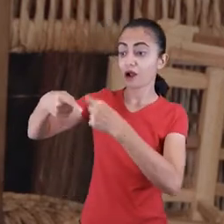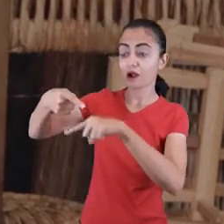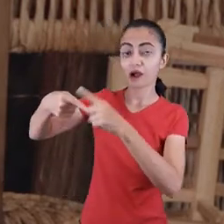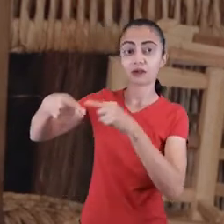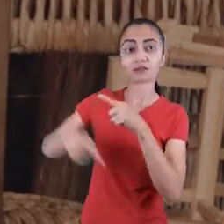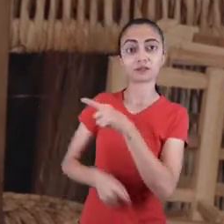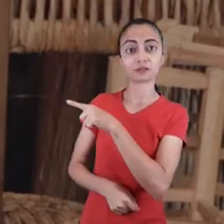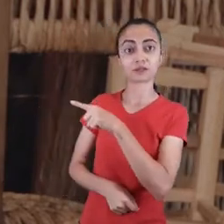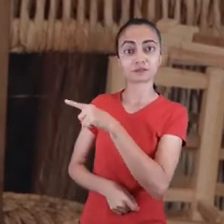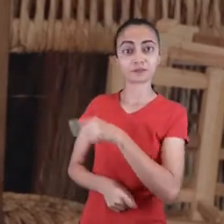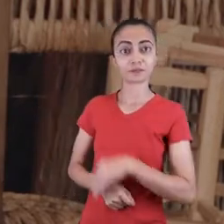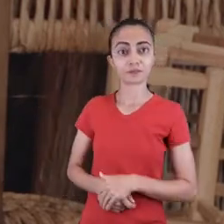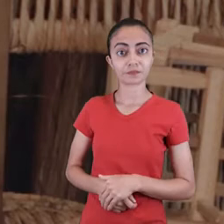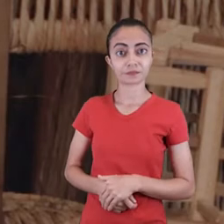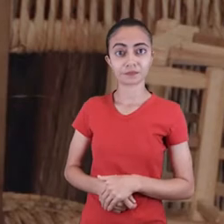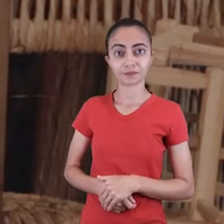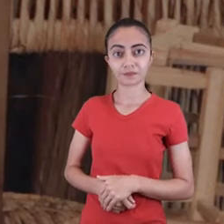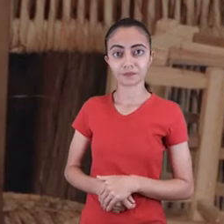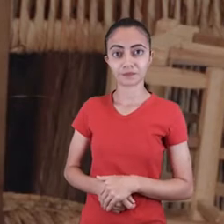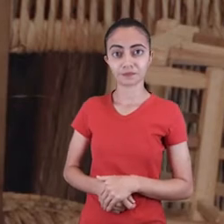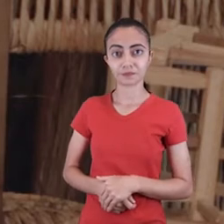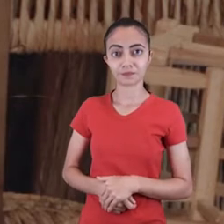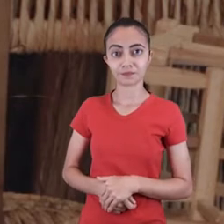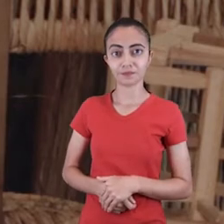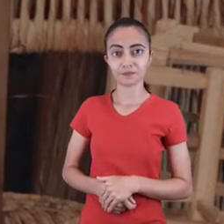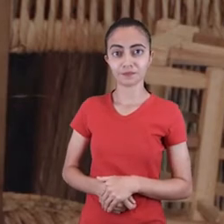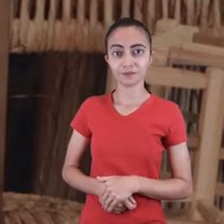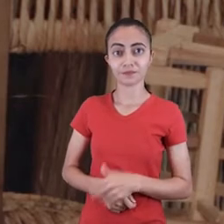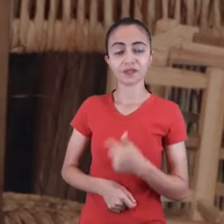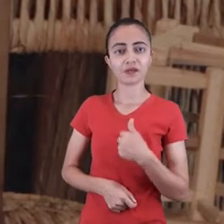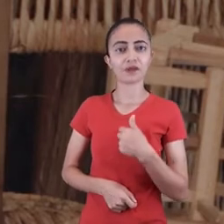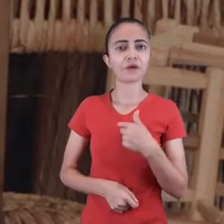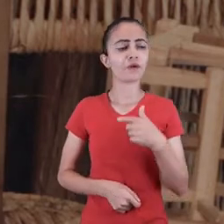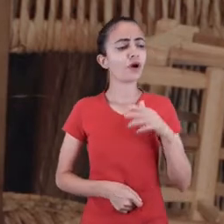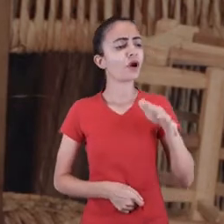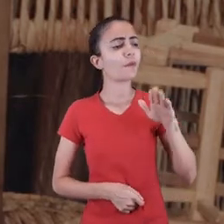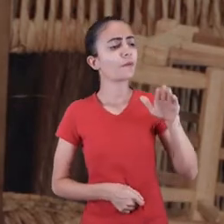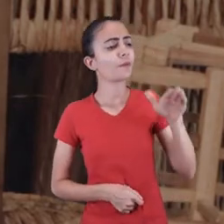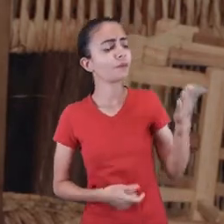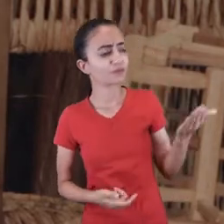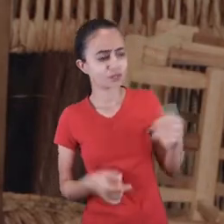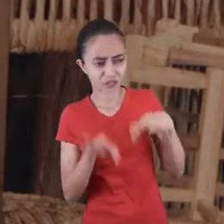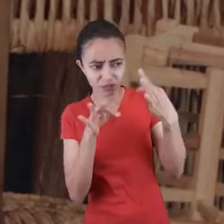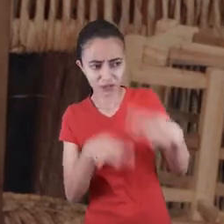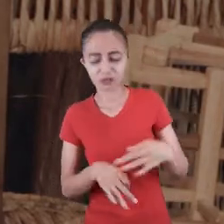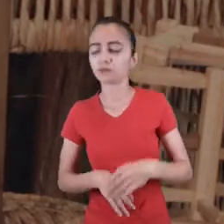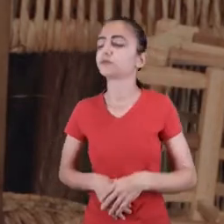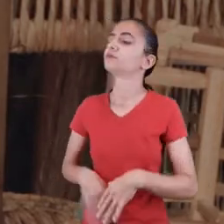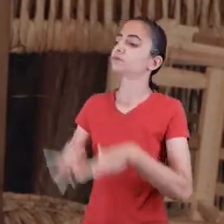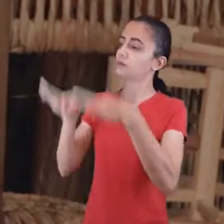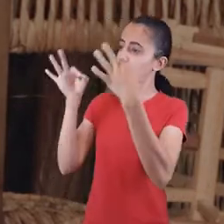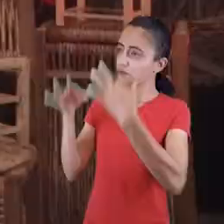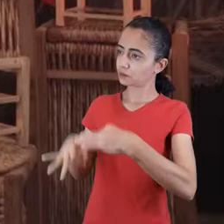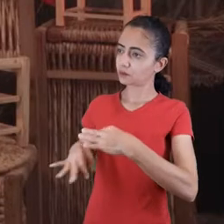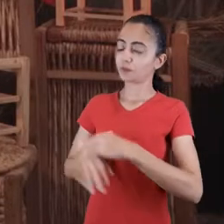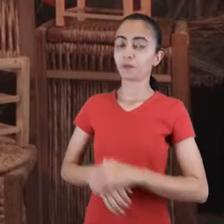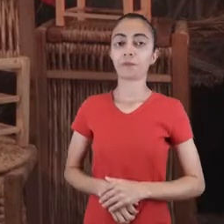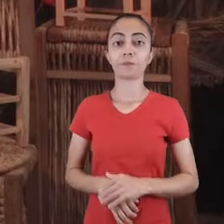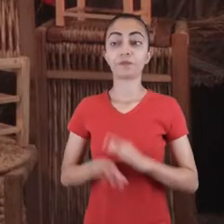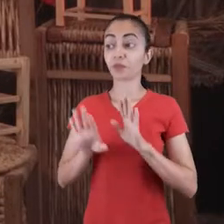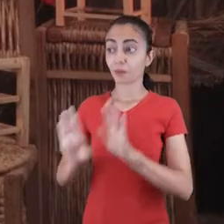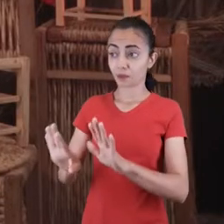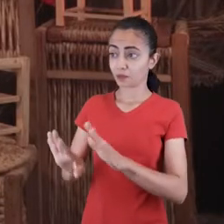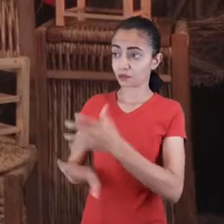assim. E foi torcendo assim, e eu falando, mãe, tá certo? E ela, tá certo. Mas